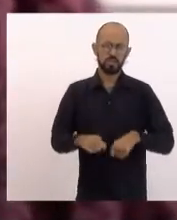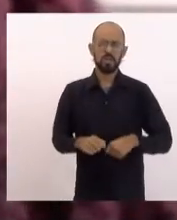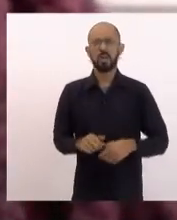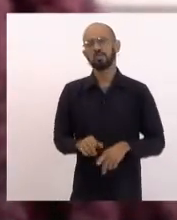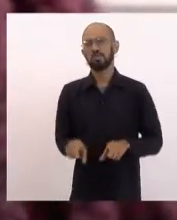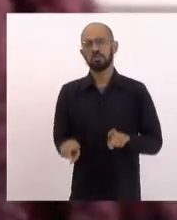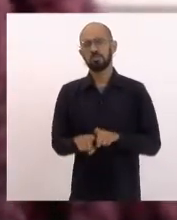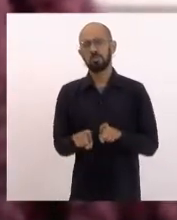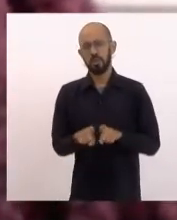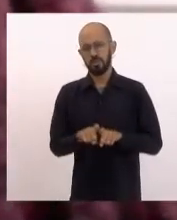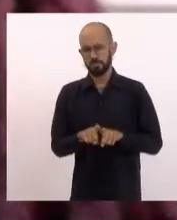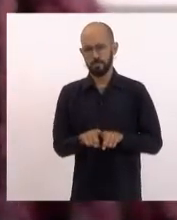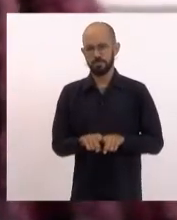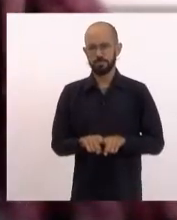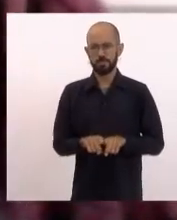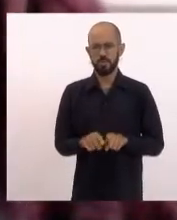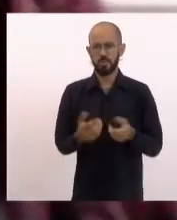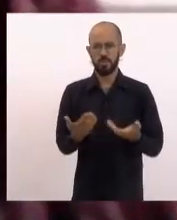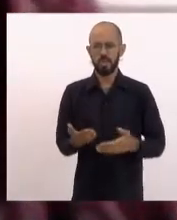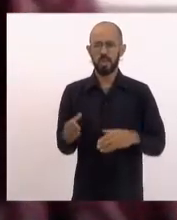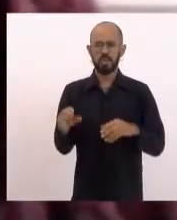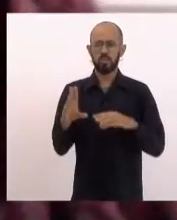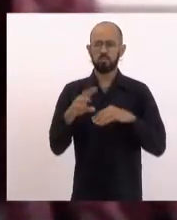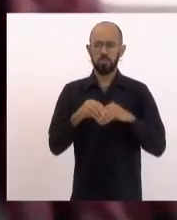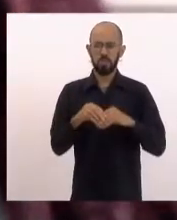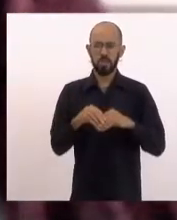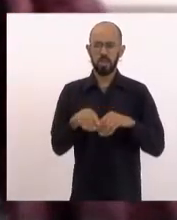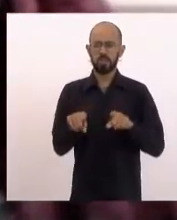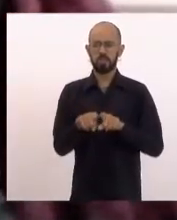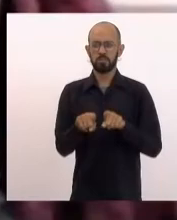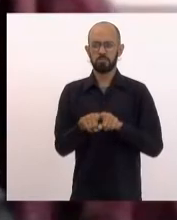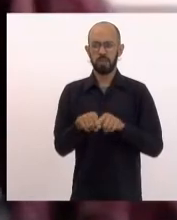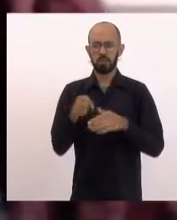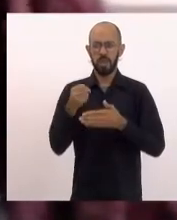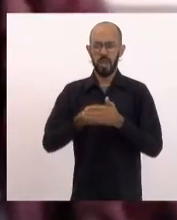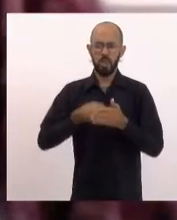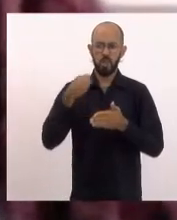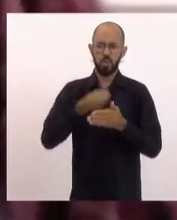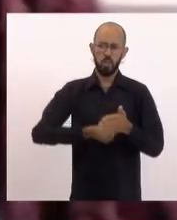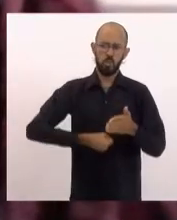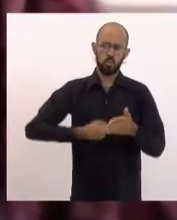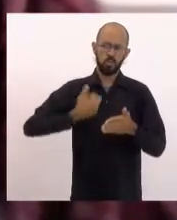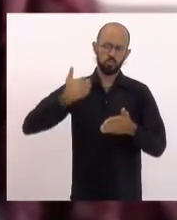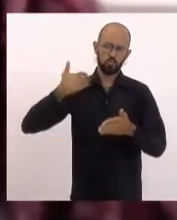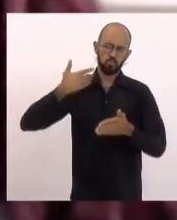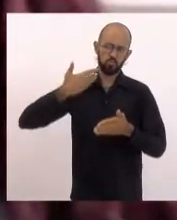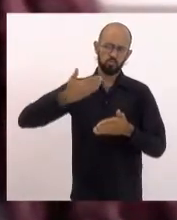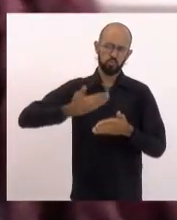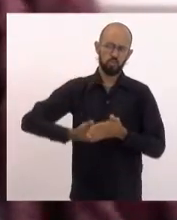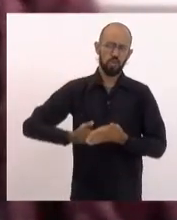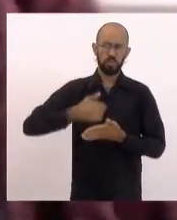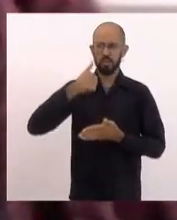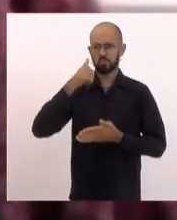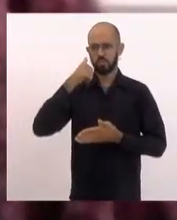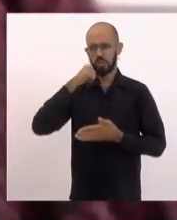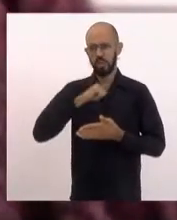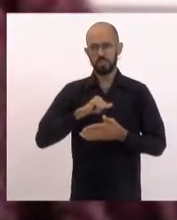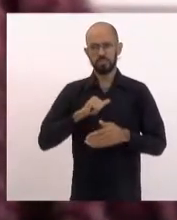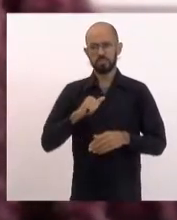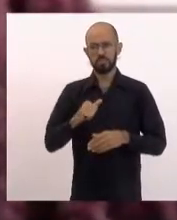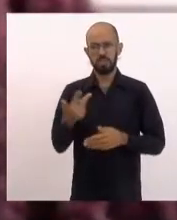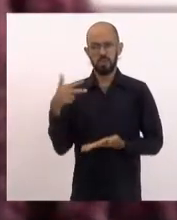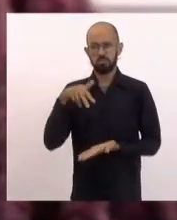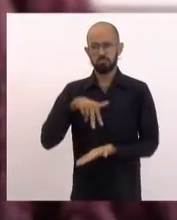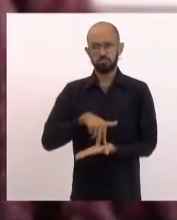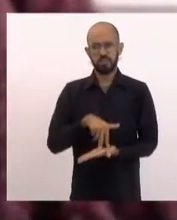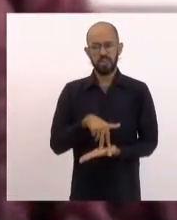quero fazer um reforço aqui, né? A luta histórica das mulheres pela ocupação de